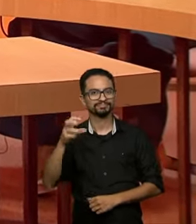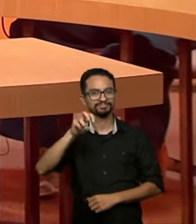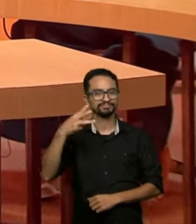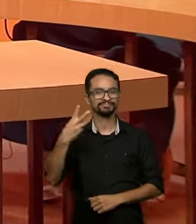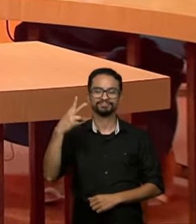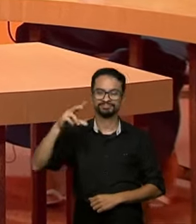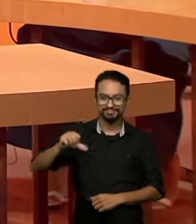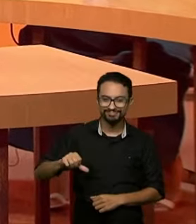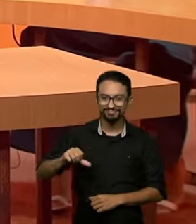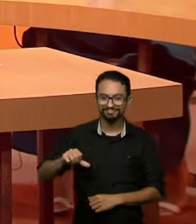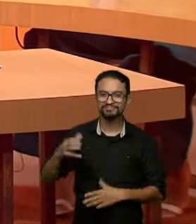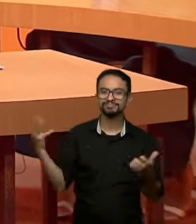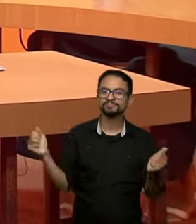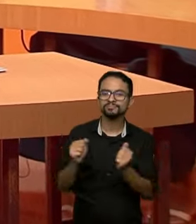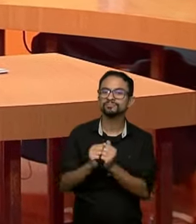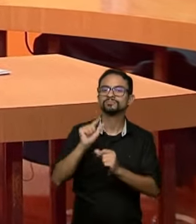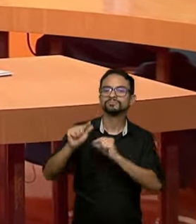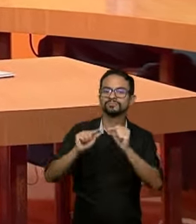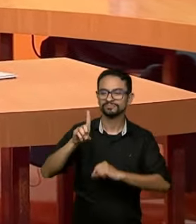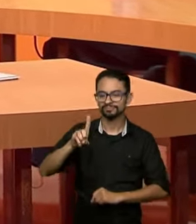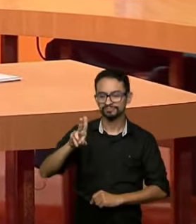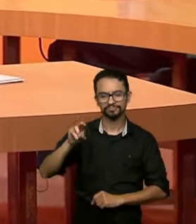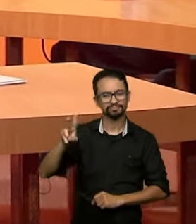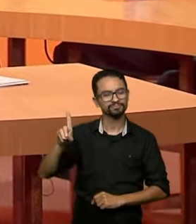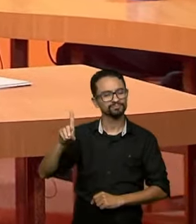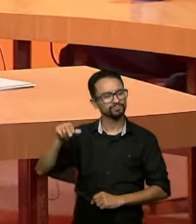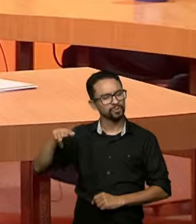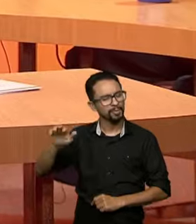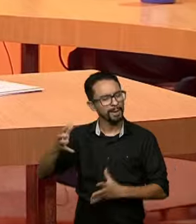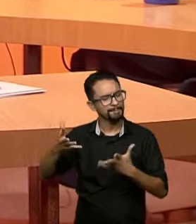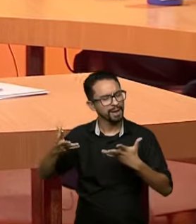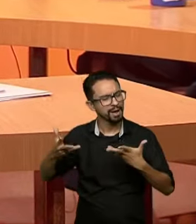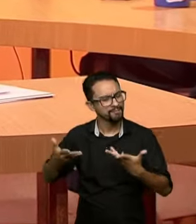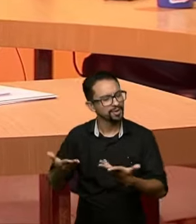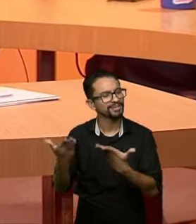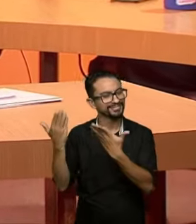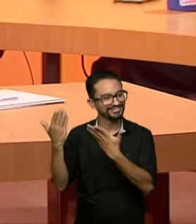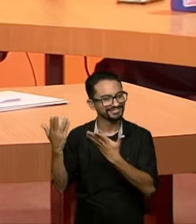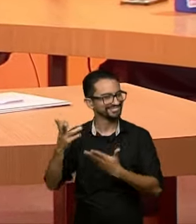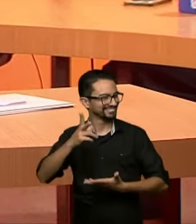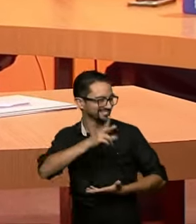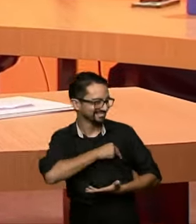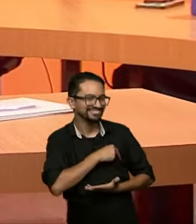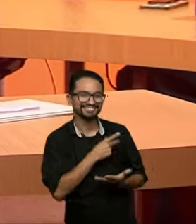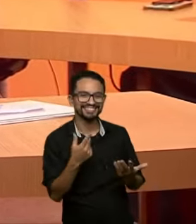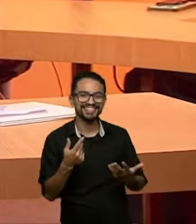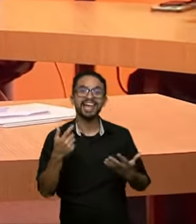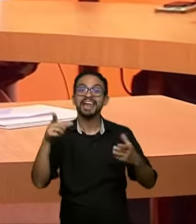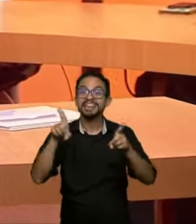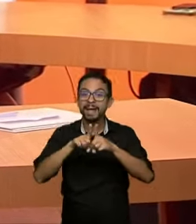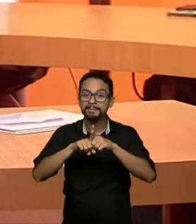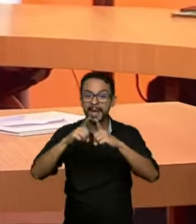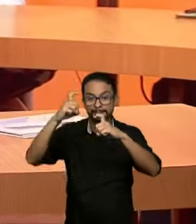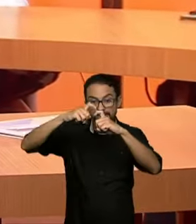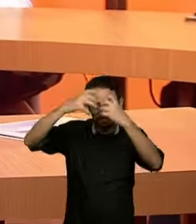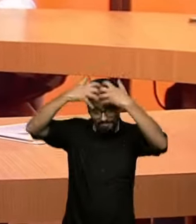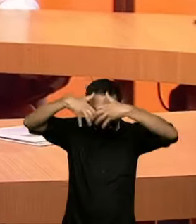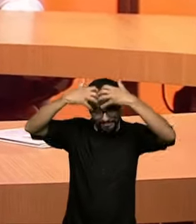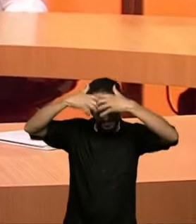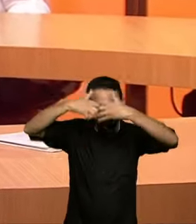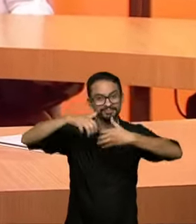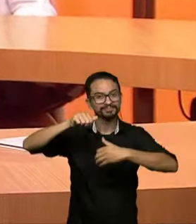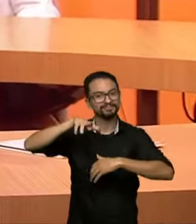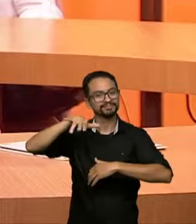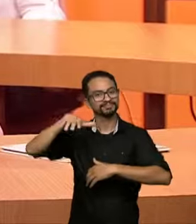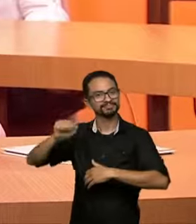9-9903-5329. Hoje com a gente, nosso querido Dudu Nobre, maravilhoso. Gente. Nossa neurologista maravilhosa, Andréa Bracelar.